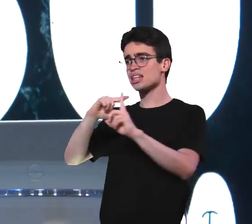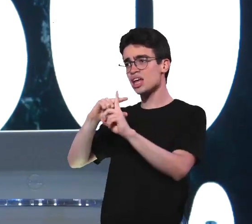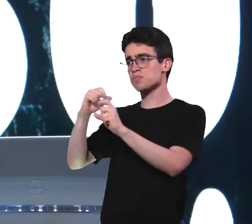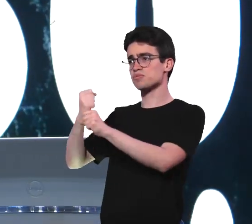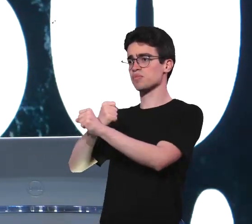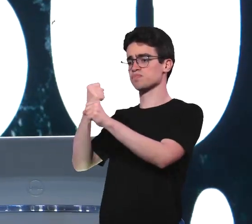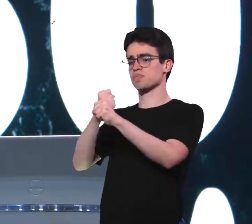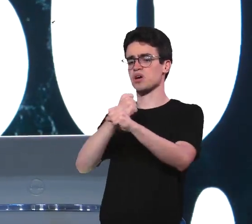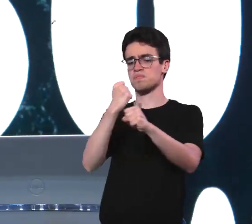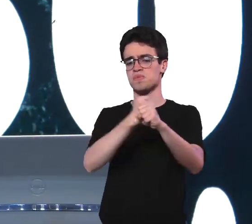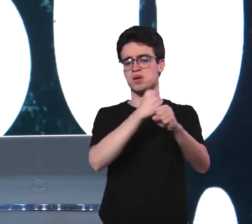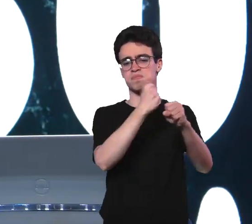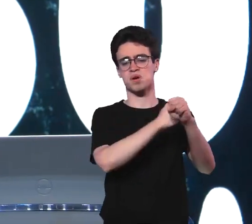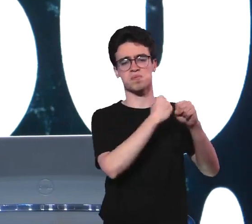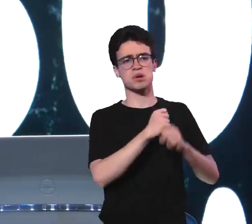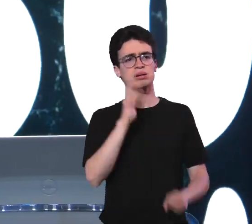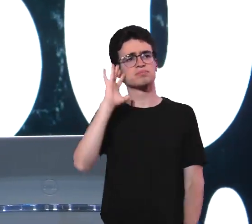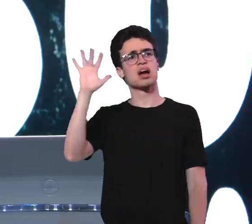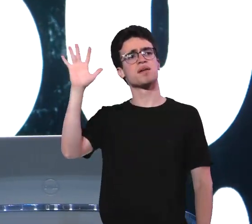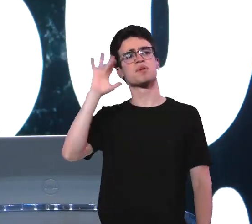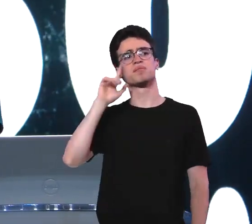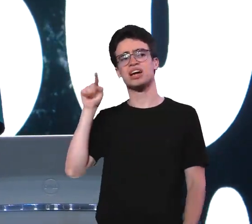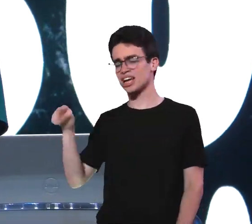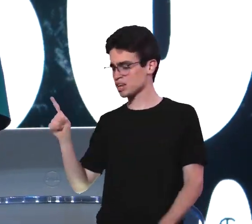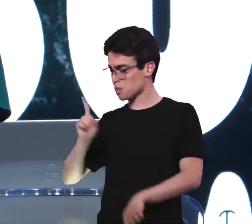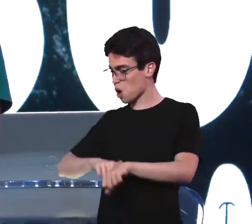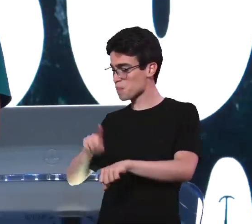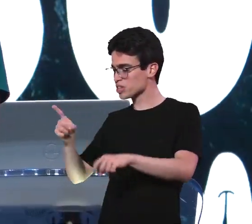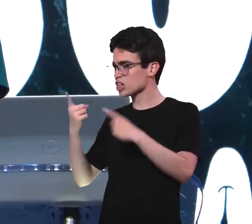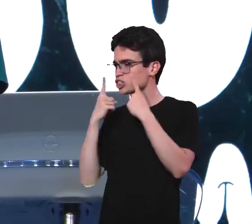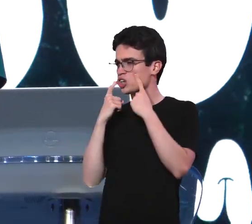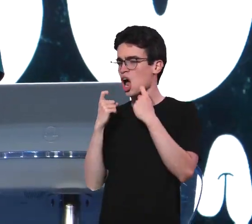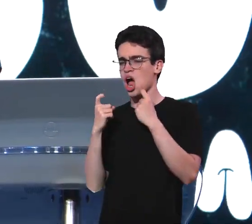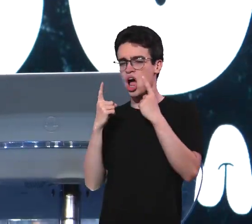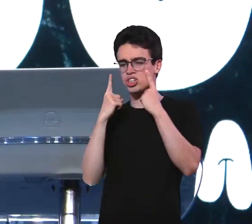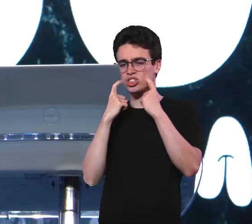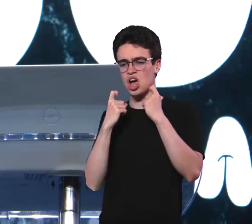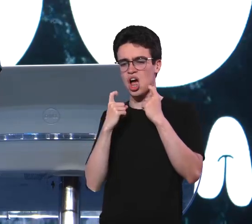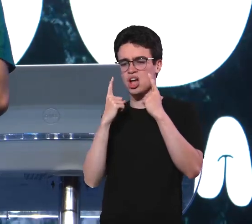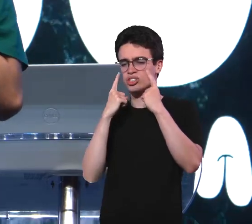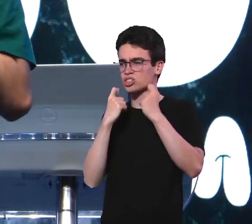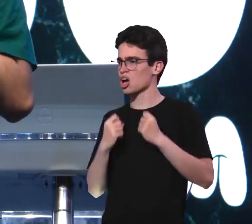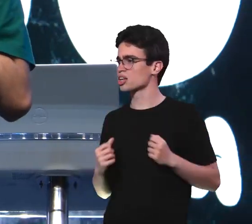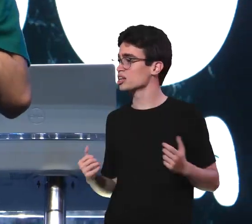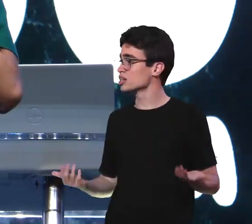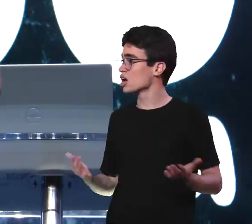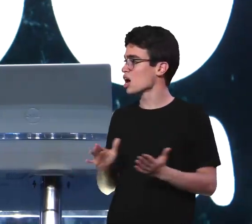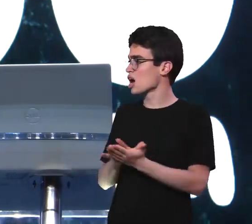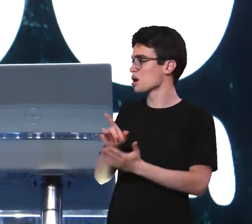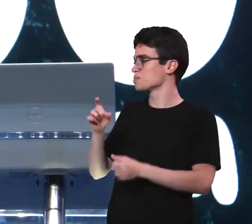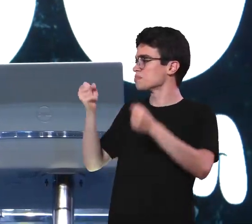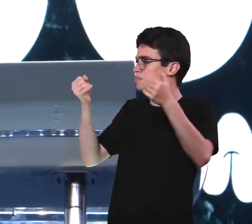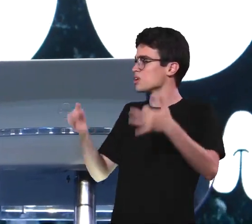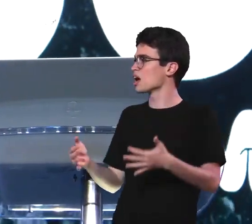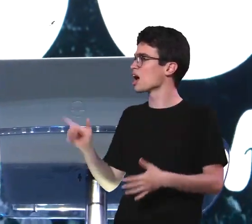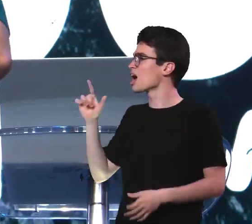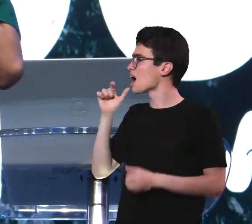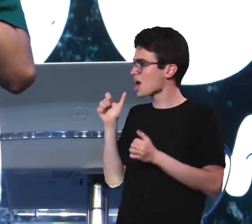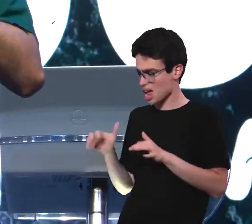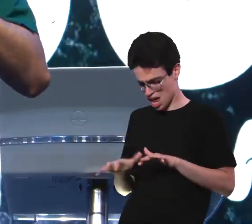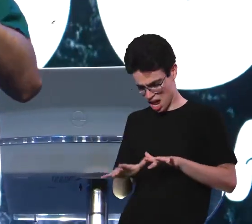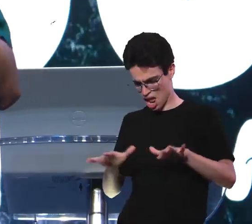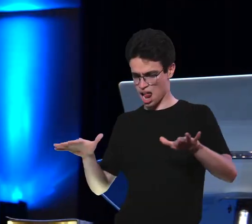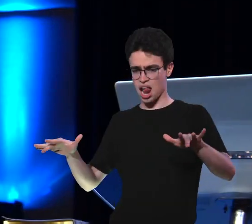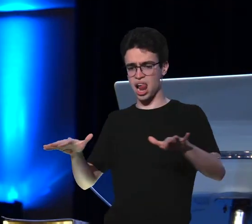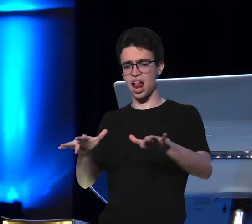as ruínas. E eu imagino que ele devia estar chorando nessa hora. E a Bíblia diz que o rio passava e começaram a nascer árvores